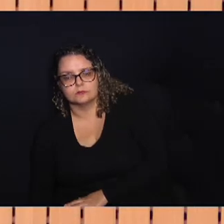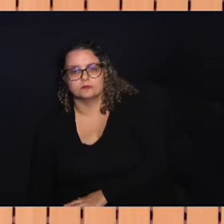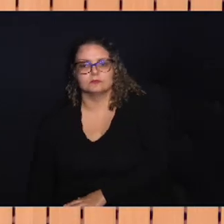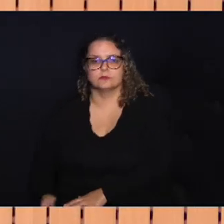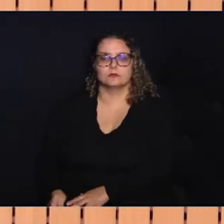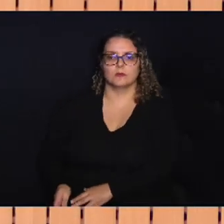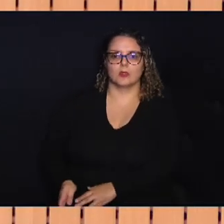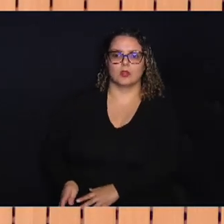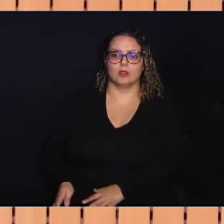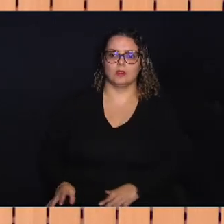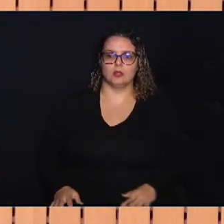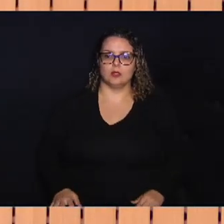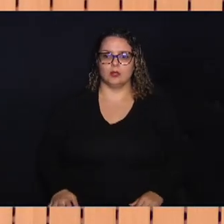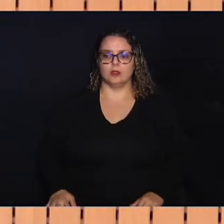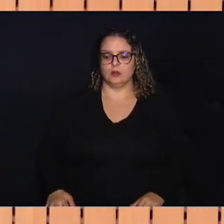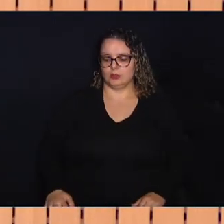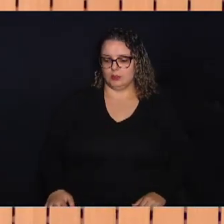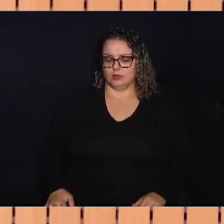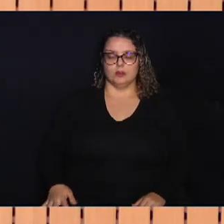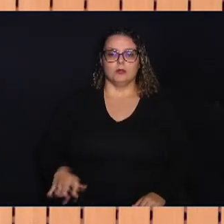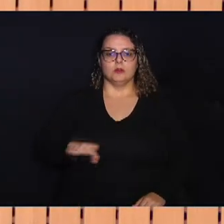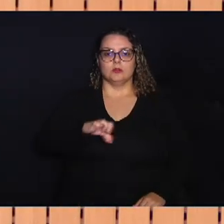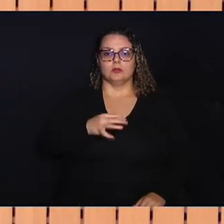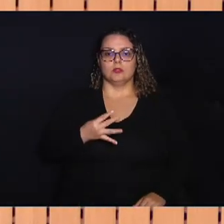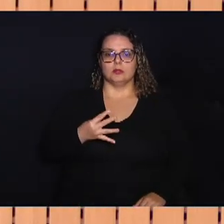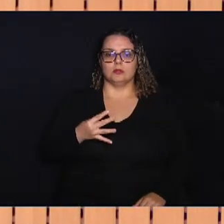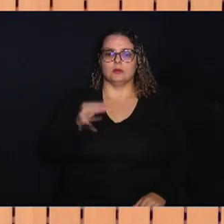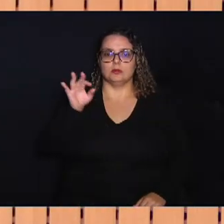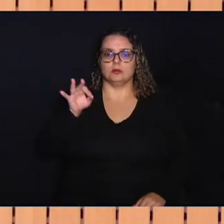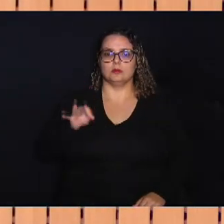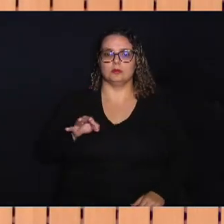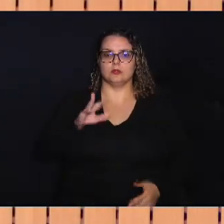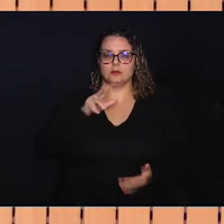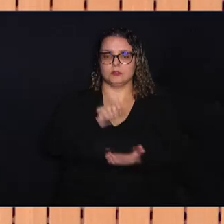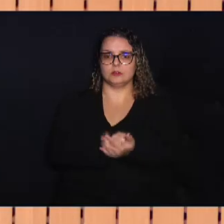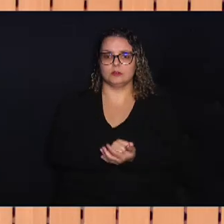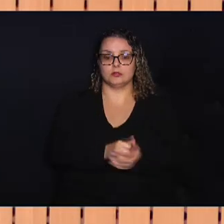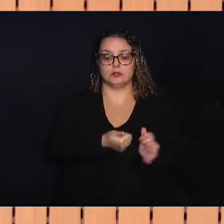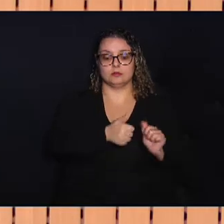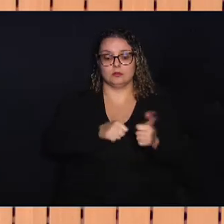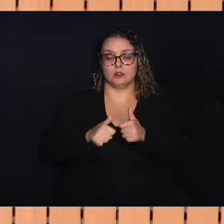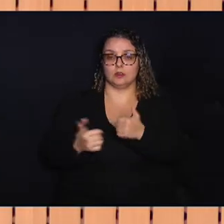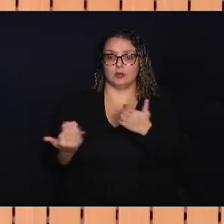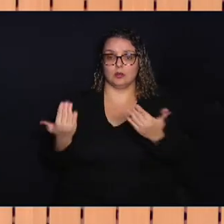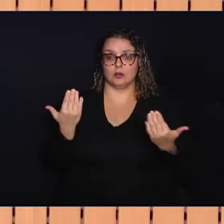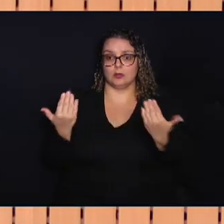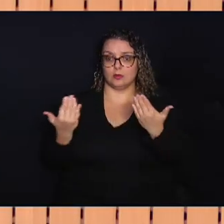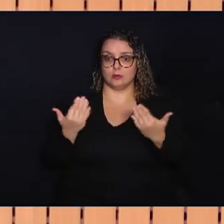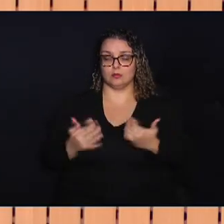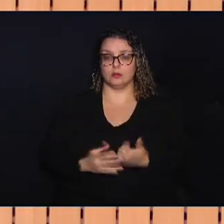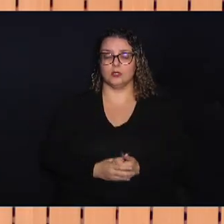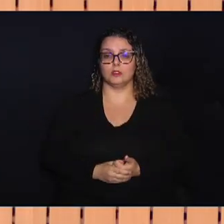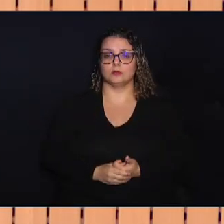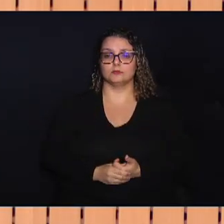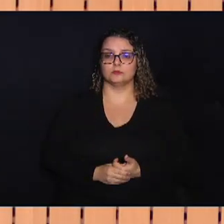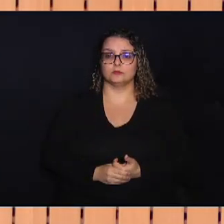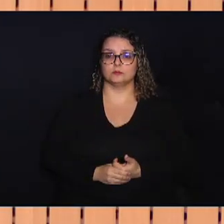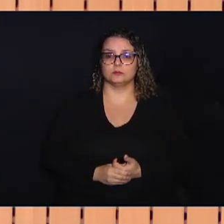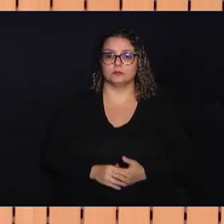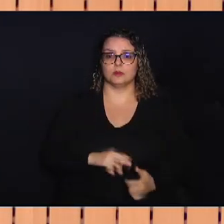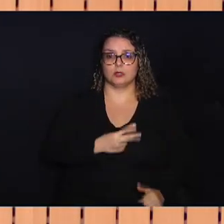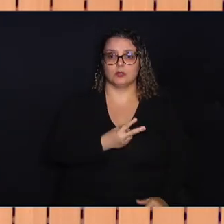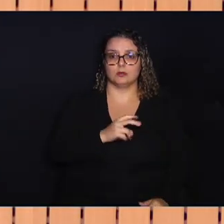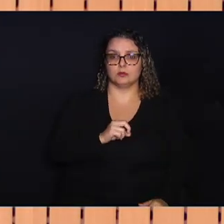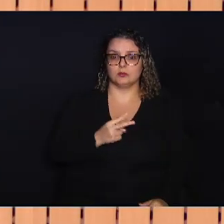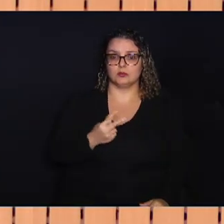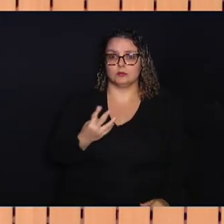94% se inscreveram. Se a gente for fazer a avaliação, comparado com